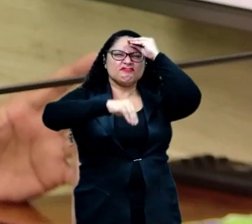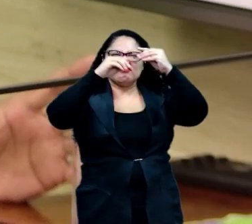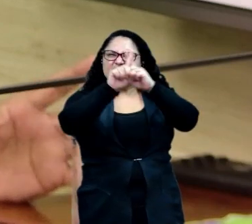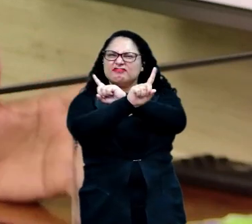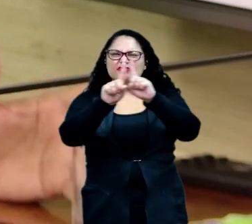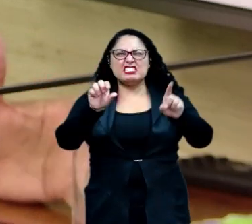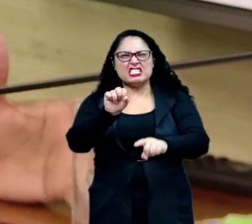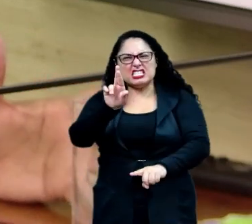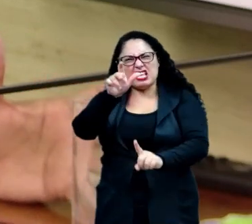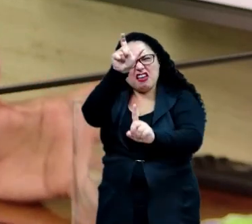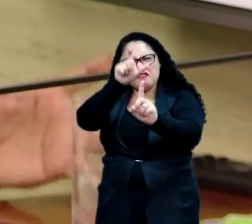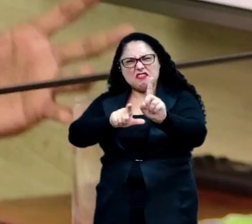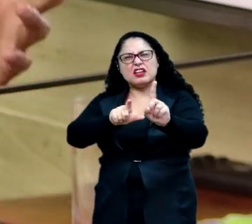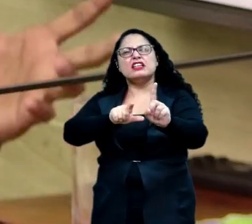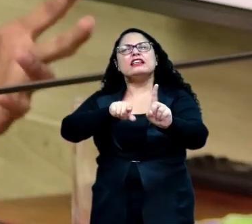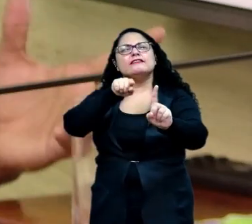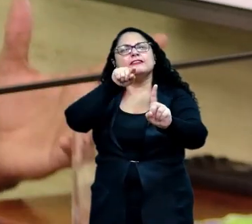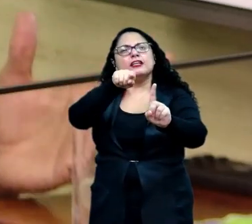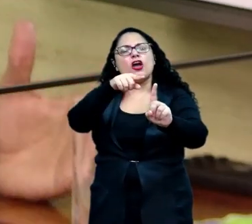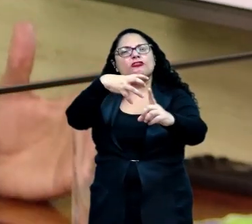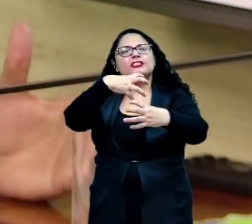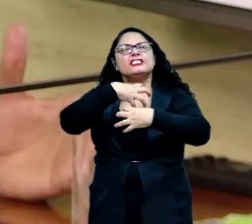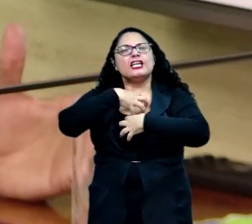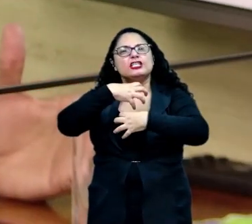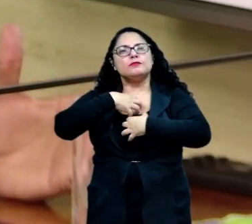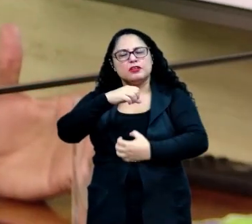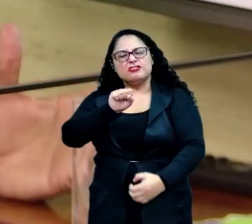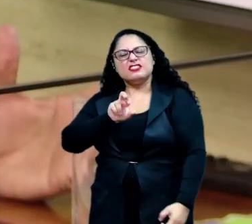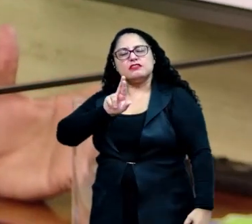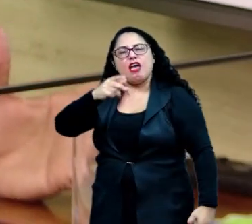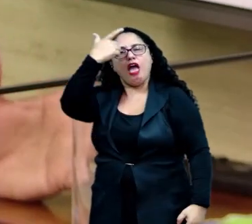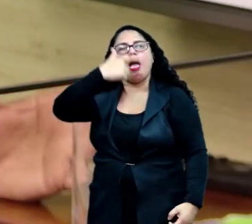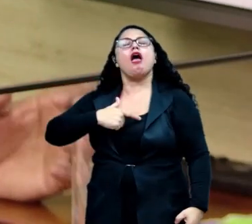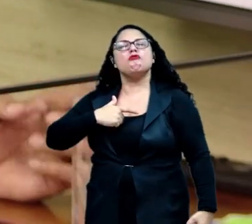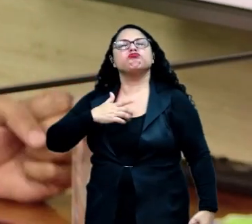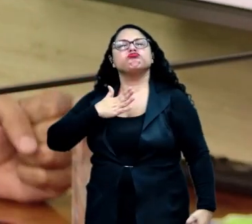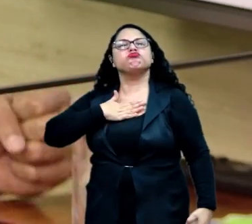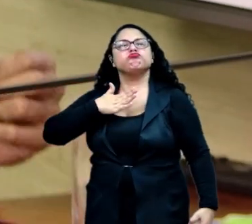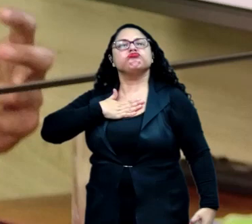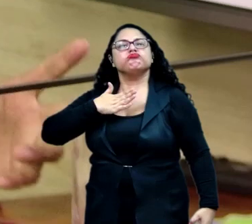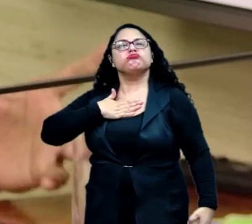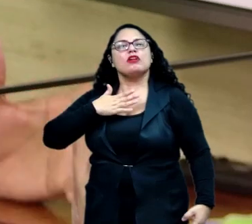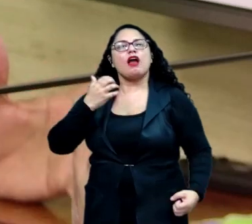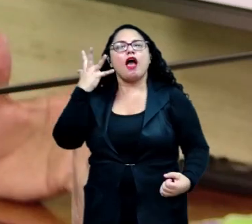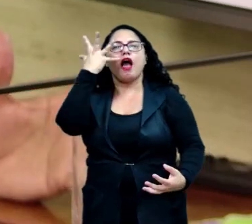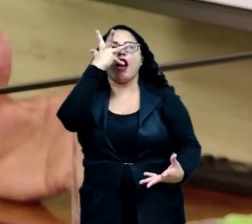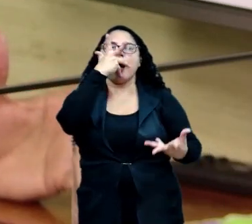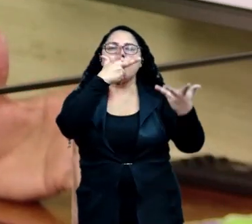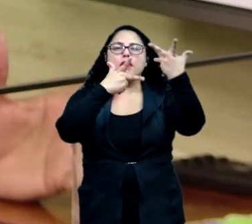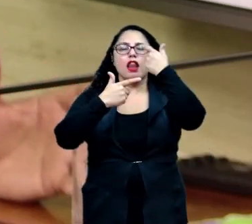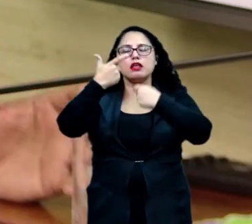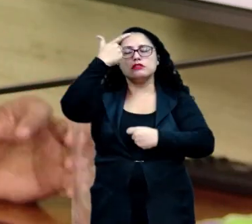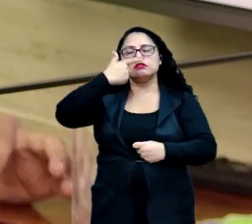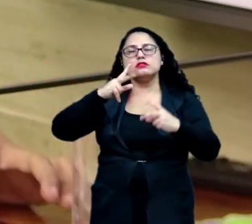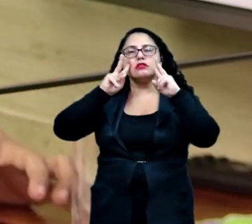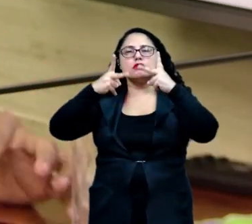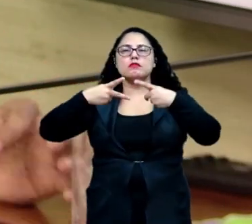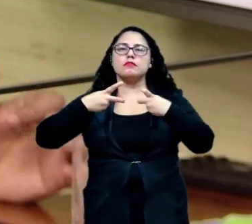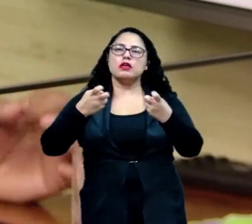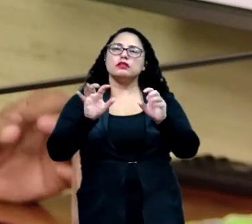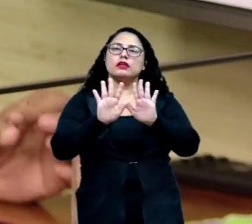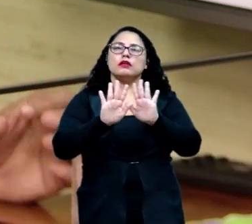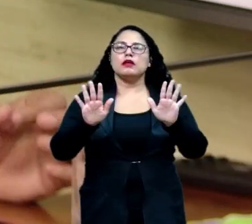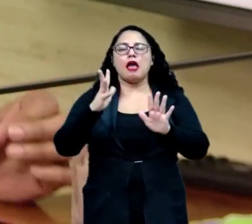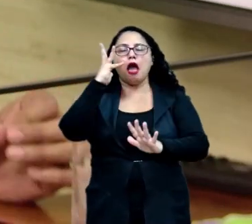ser você, o sentimento de ser você, é a beleza de ser você, né? A beleza de